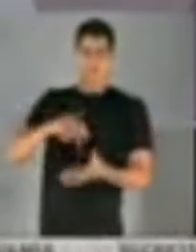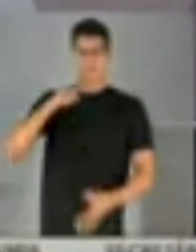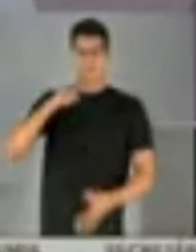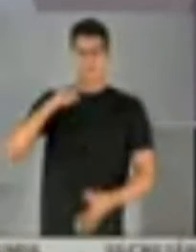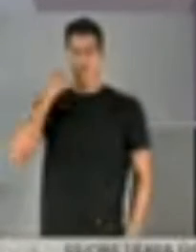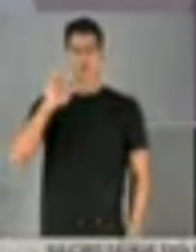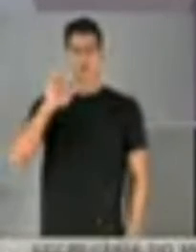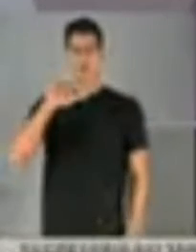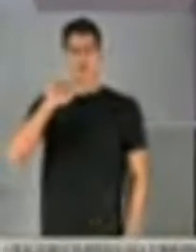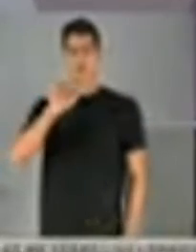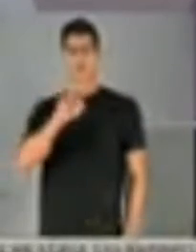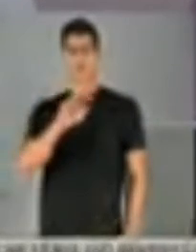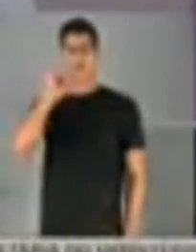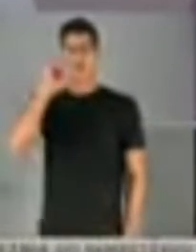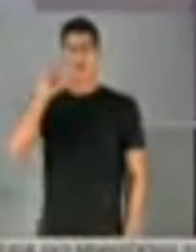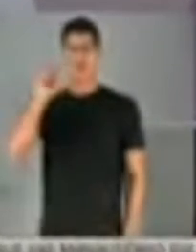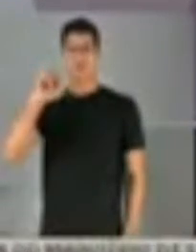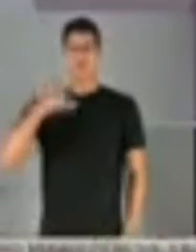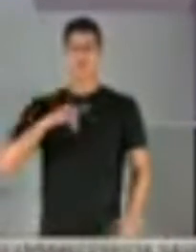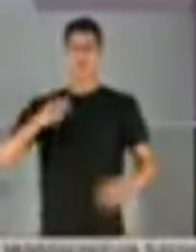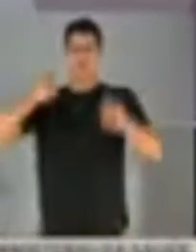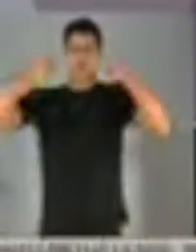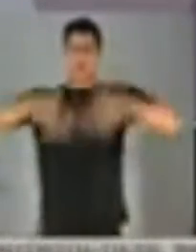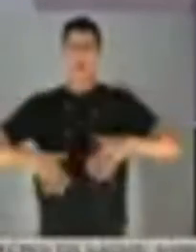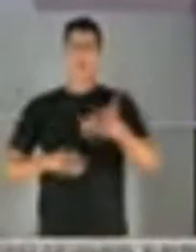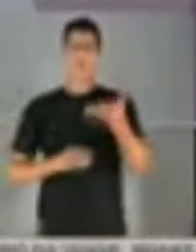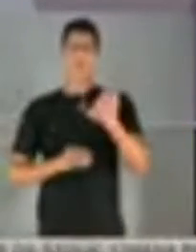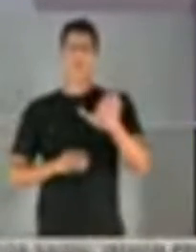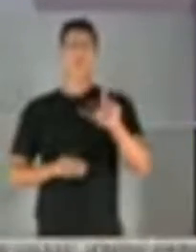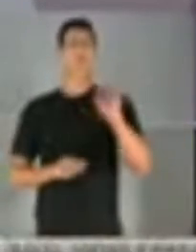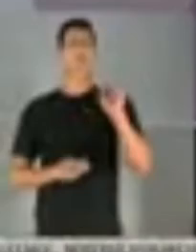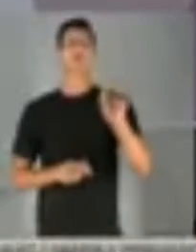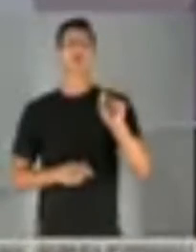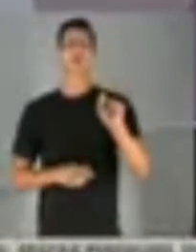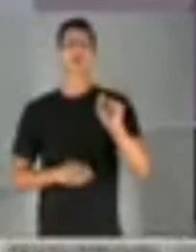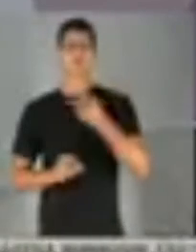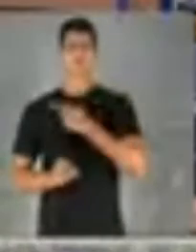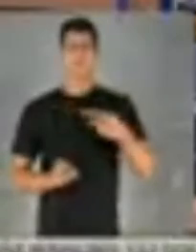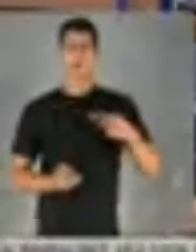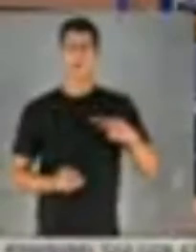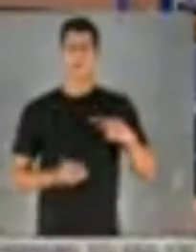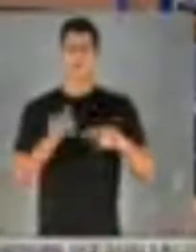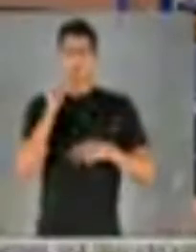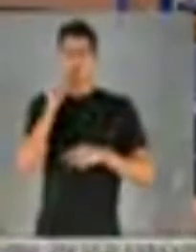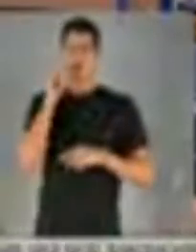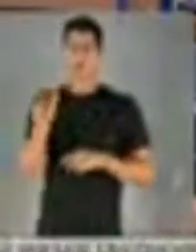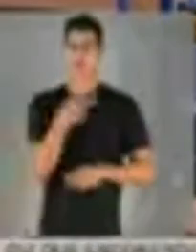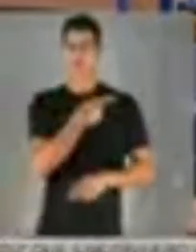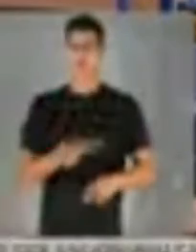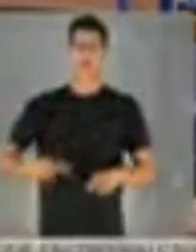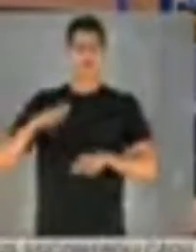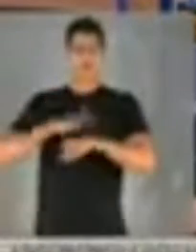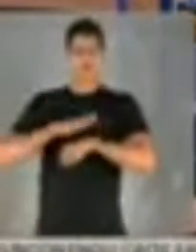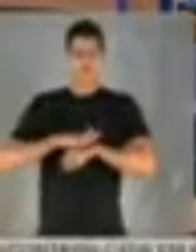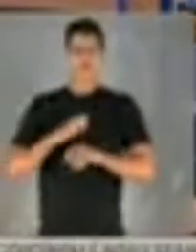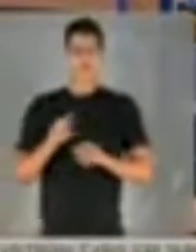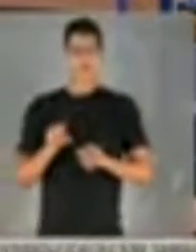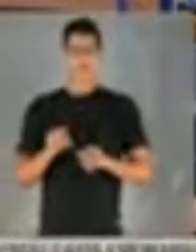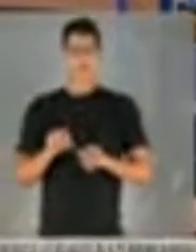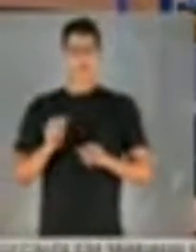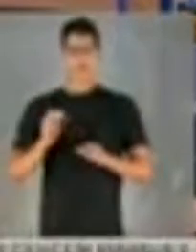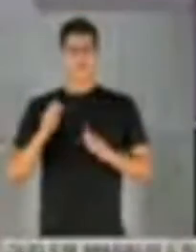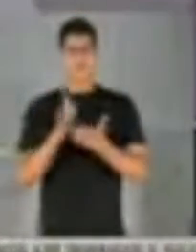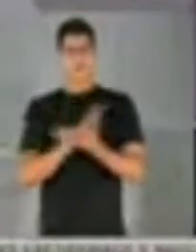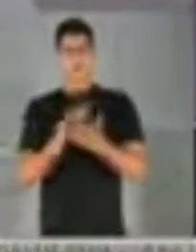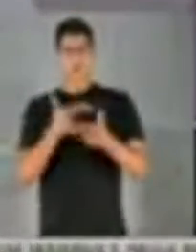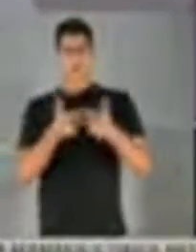Bolsonaro, se ele tivesse explicado mais ou menos o que o pastor Silas disse que o presidente fez, que alguma